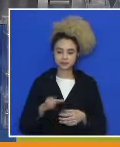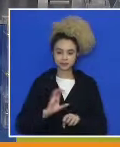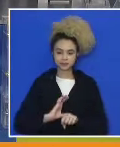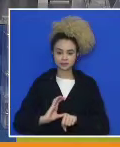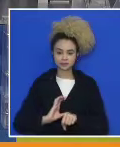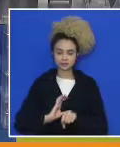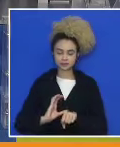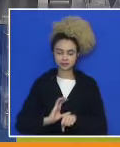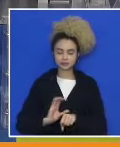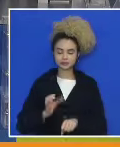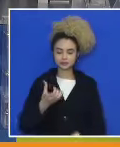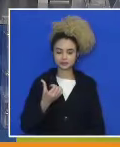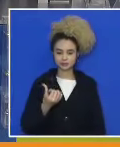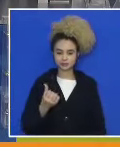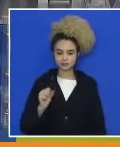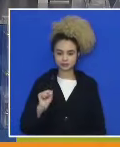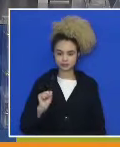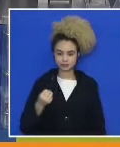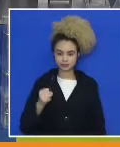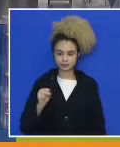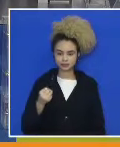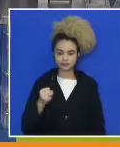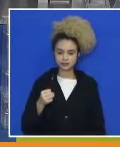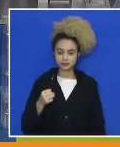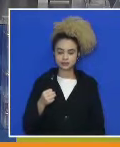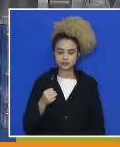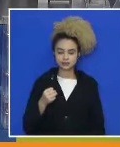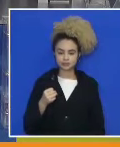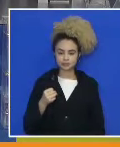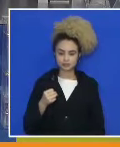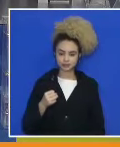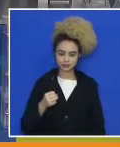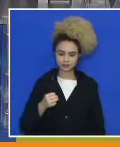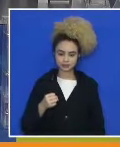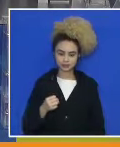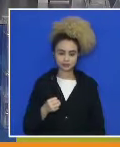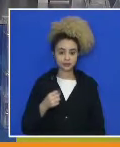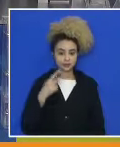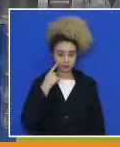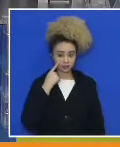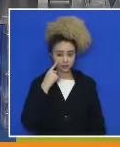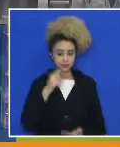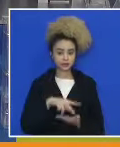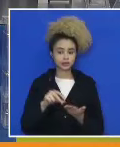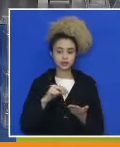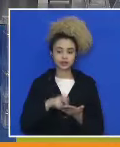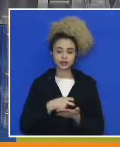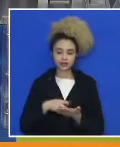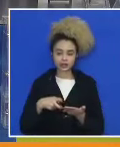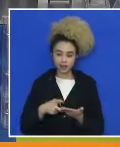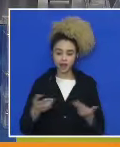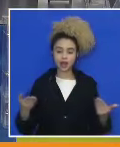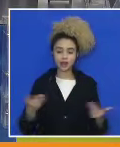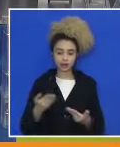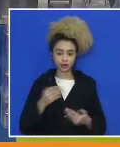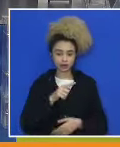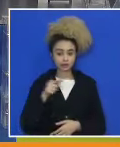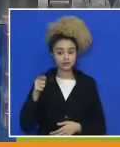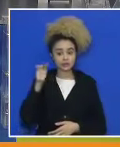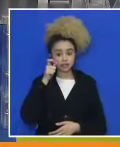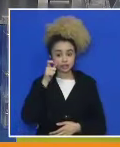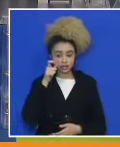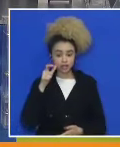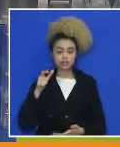número 68. Cinza, 68. Já acompanhamos o sorteio da quina. Agora você